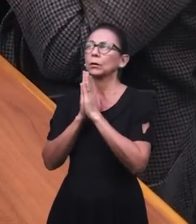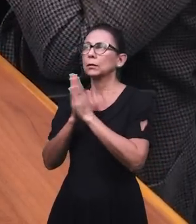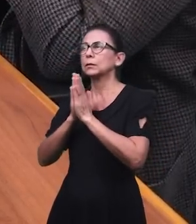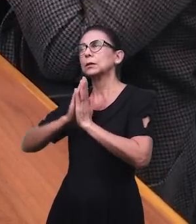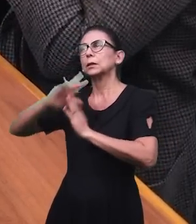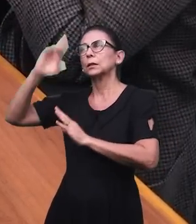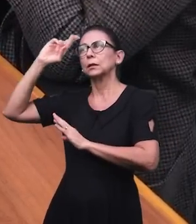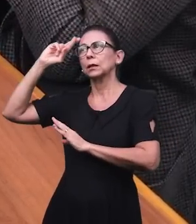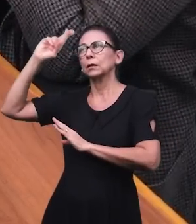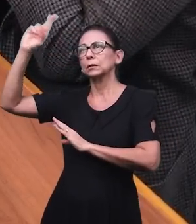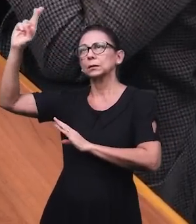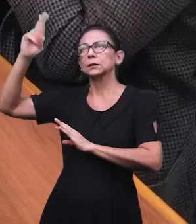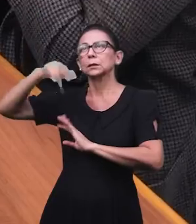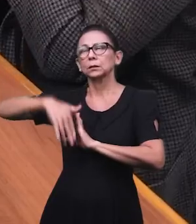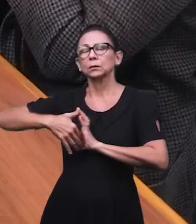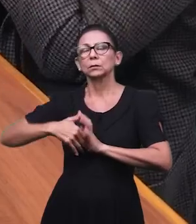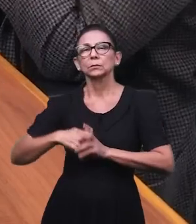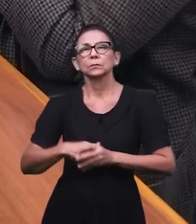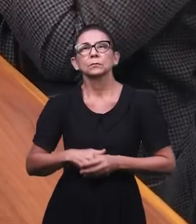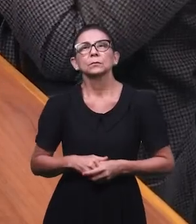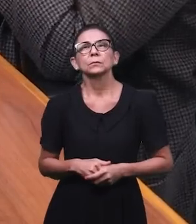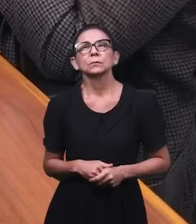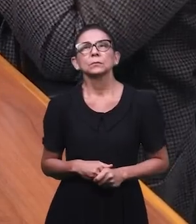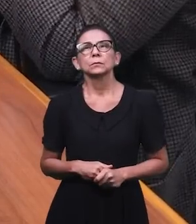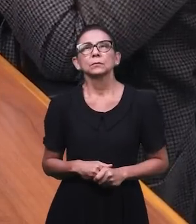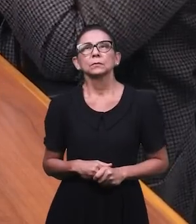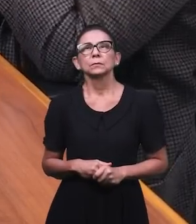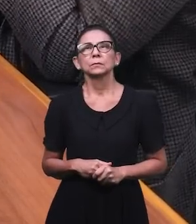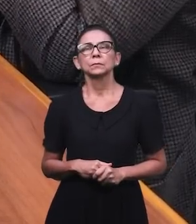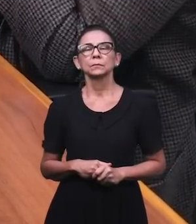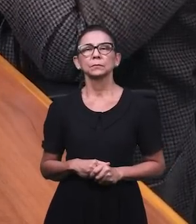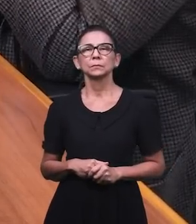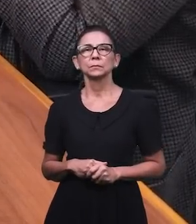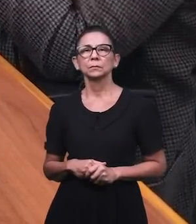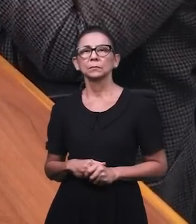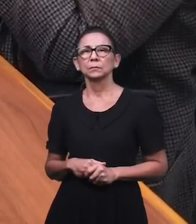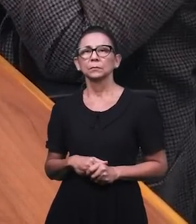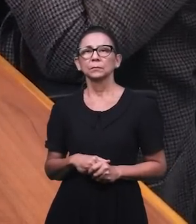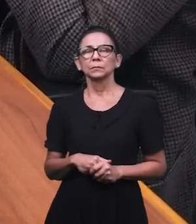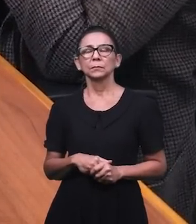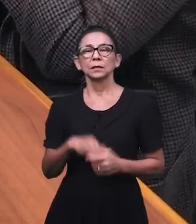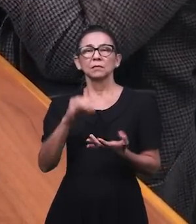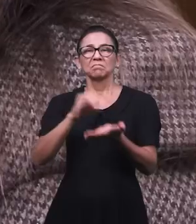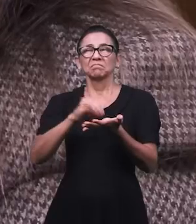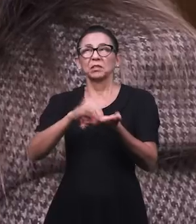e eu orei ao Senhor, eu uso até essa expressão, não sei nem se é certo, mas eu orei totalmente sem